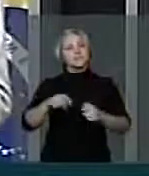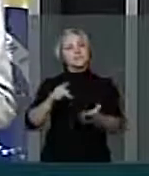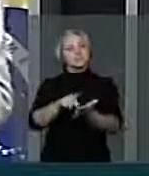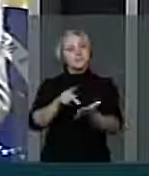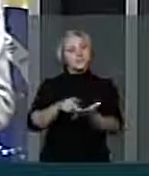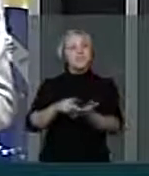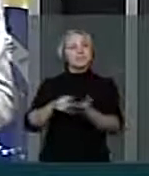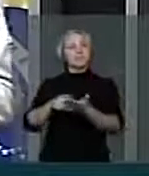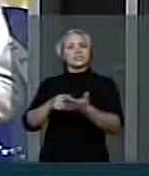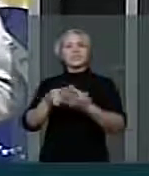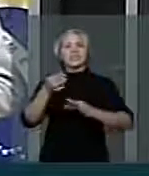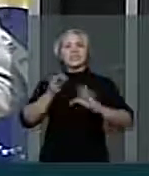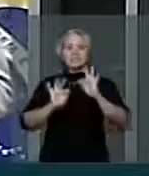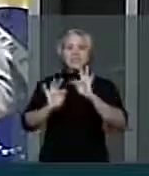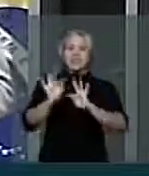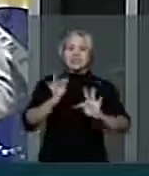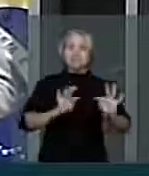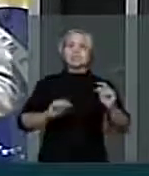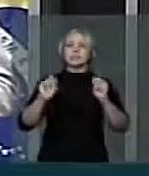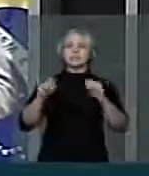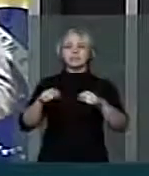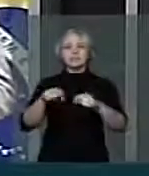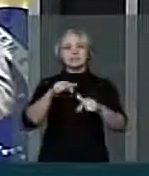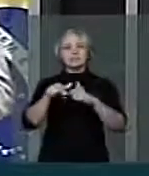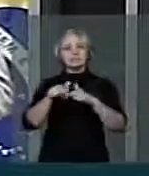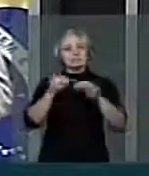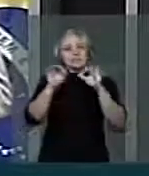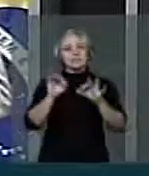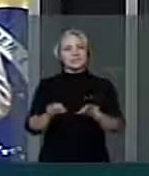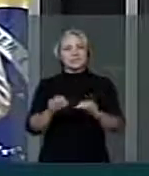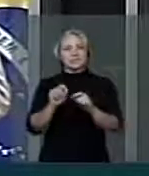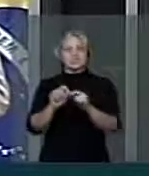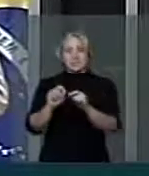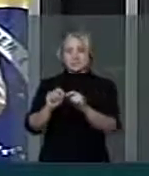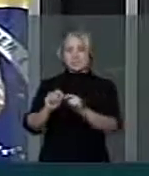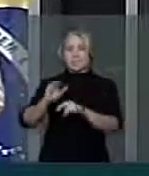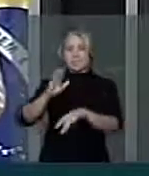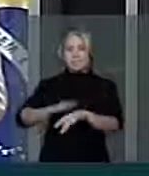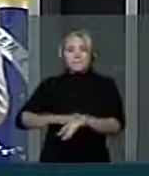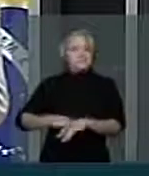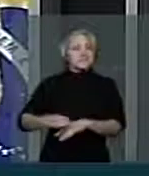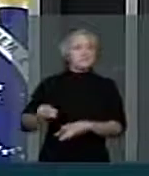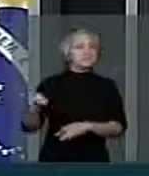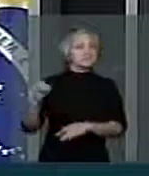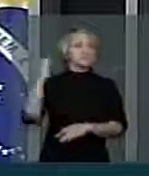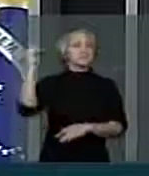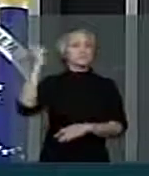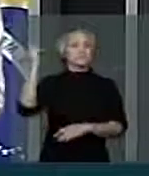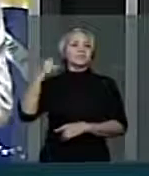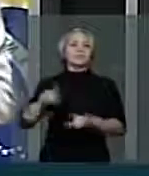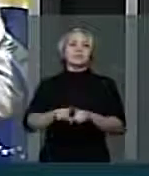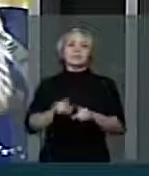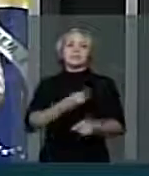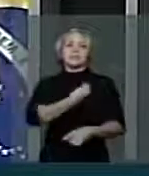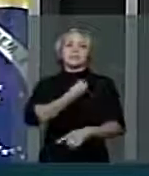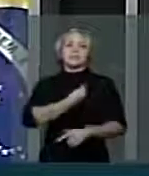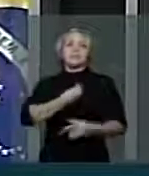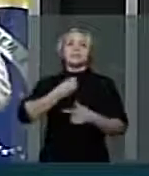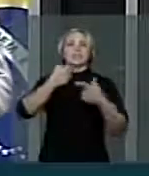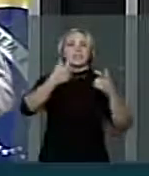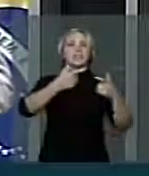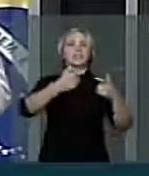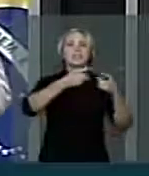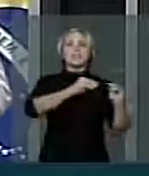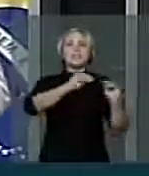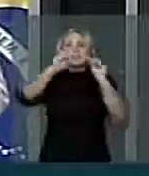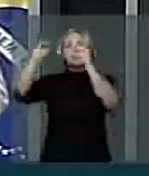técnicas também para fazer os procedimentos e garantir, acima de tudo, uma condição digna para ele para o interior do Estado, para ir para